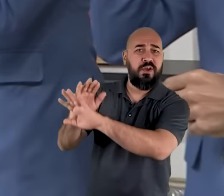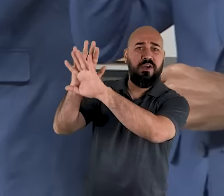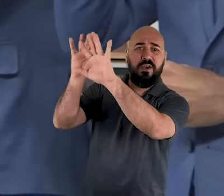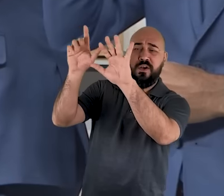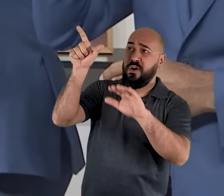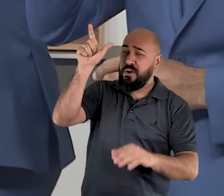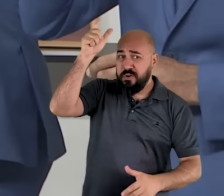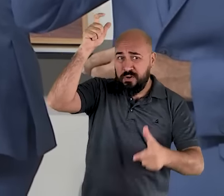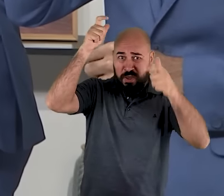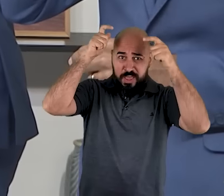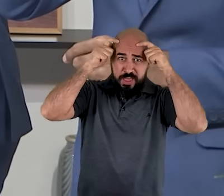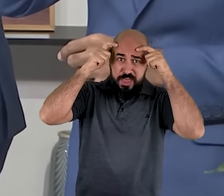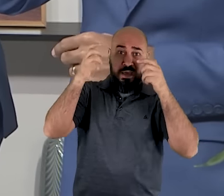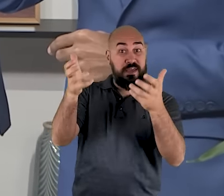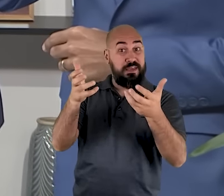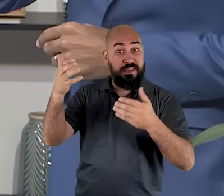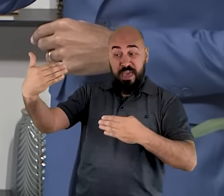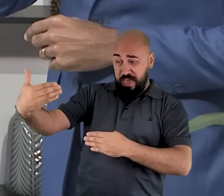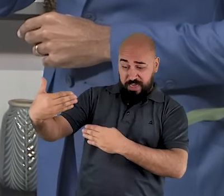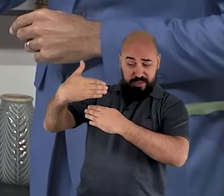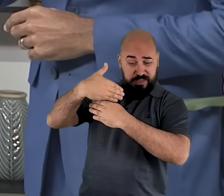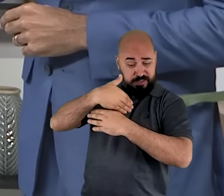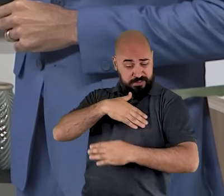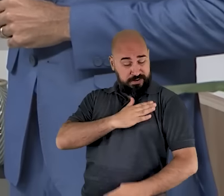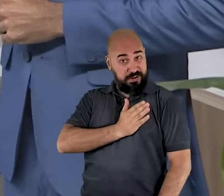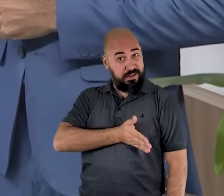quer entrar.